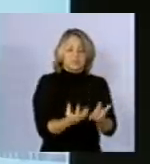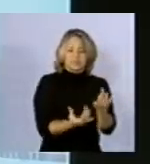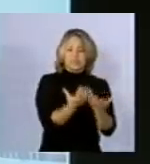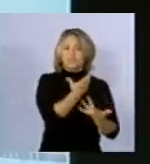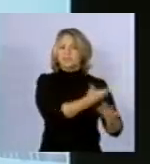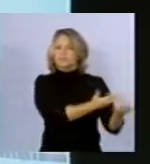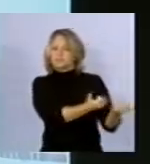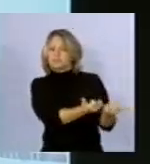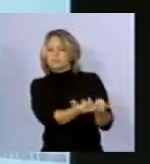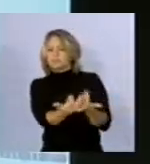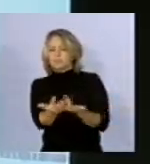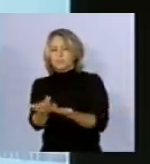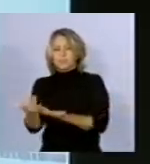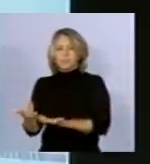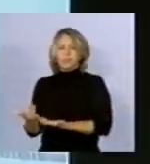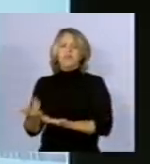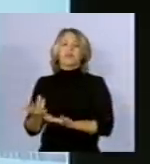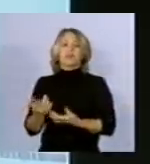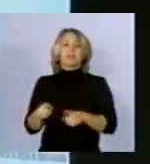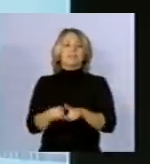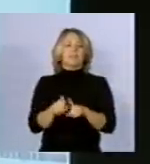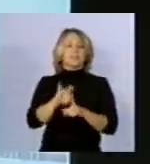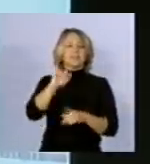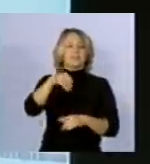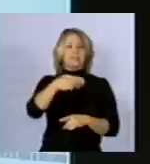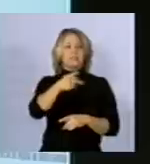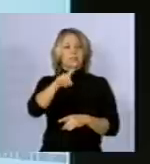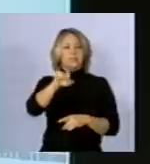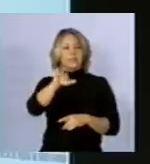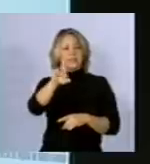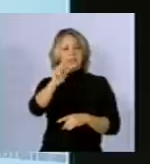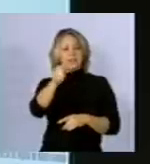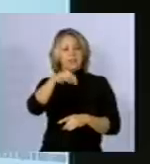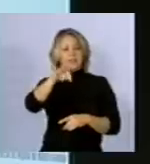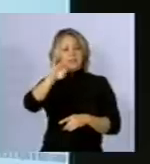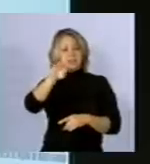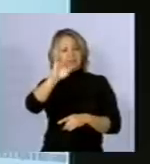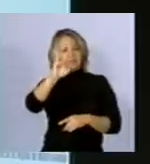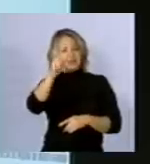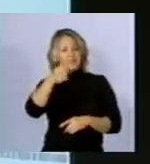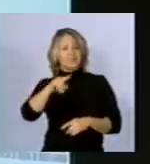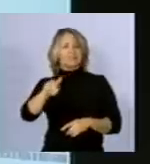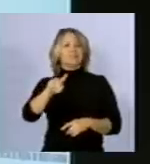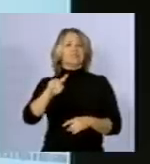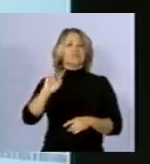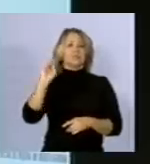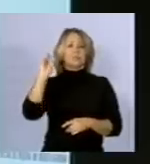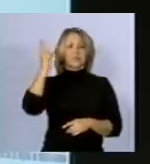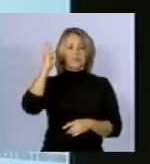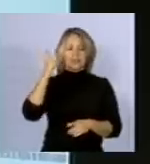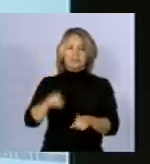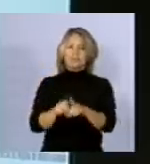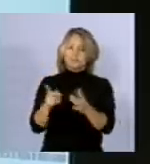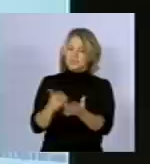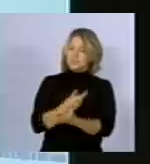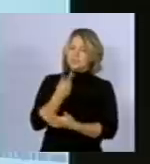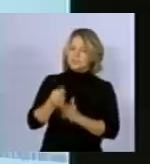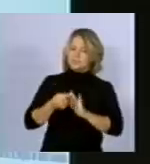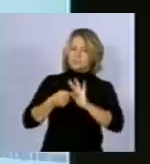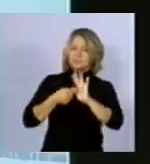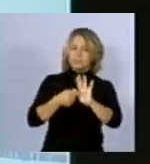Grande incêndio em Imperatriz no Maranhão eh aqui uma mensagem que